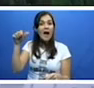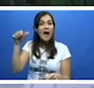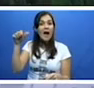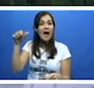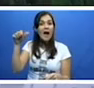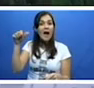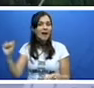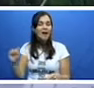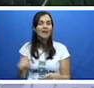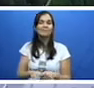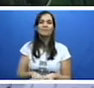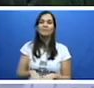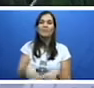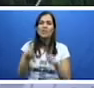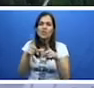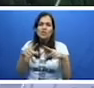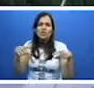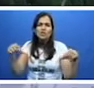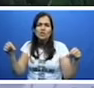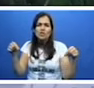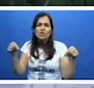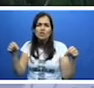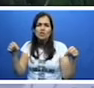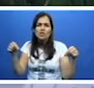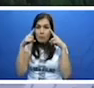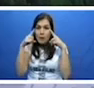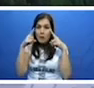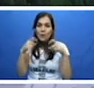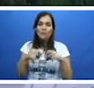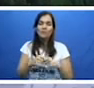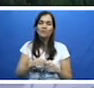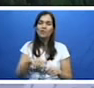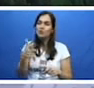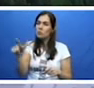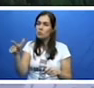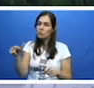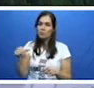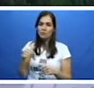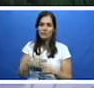na Suécia na Finlândia na Noruega